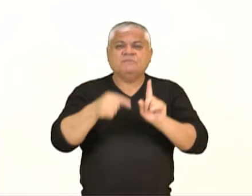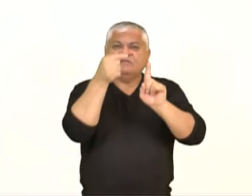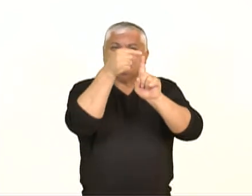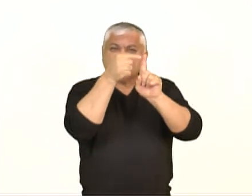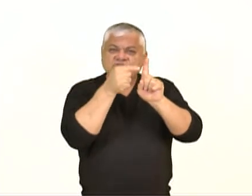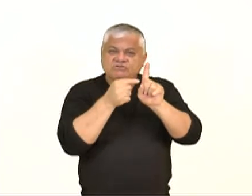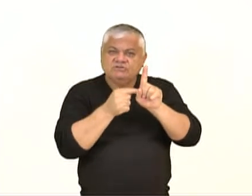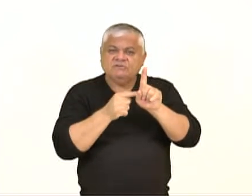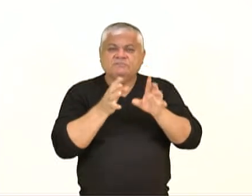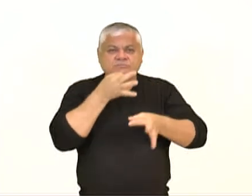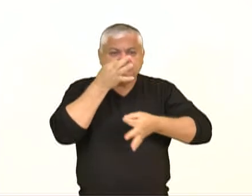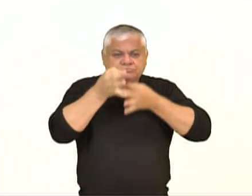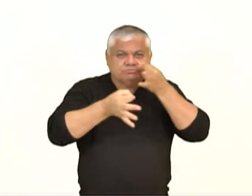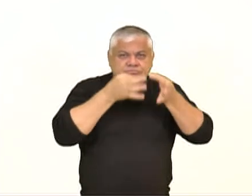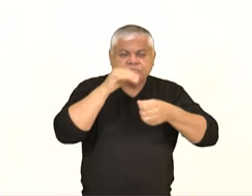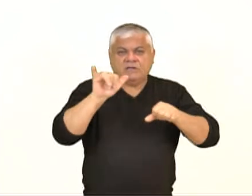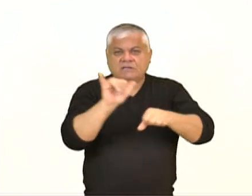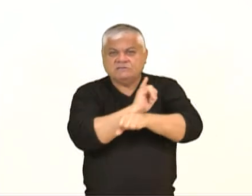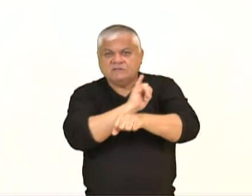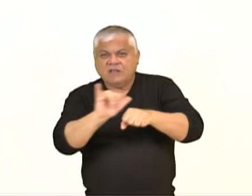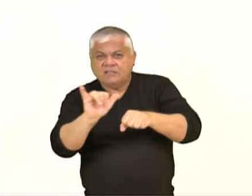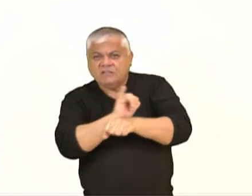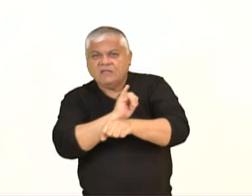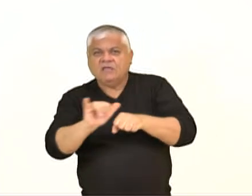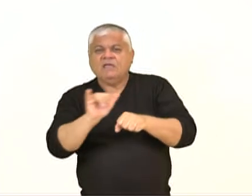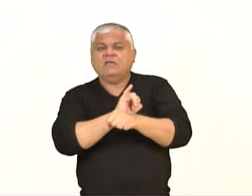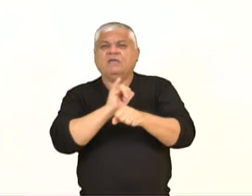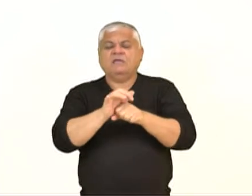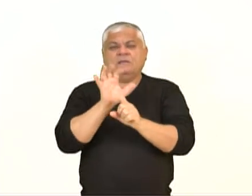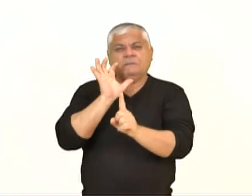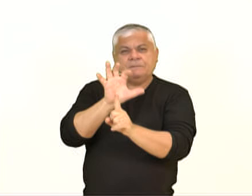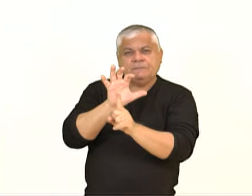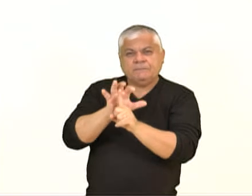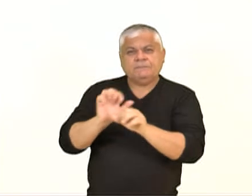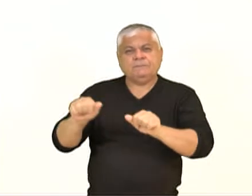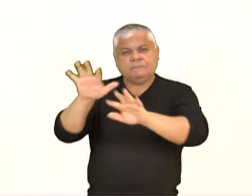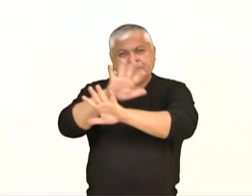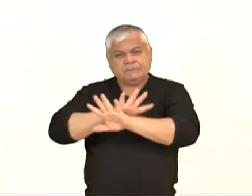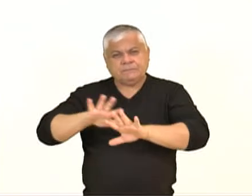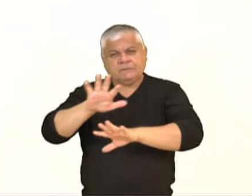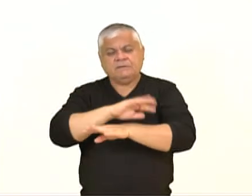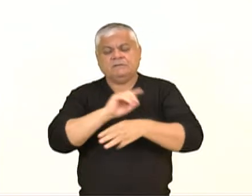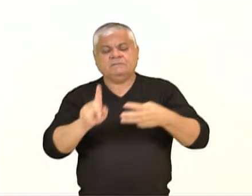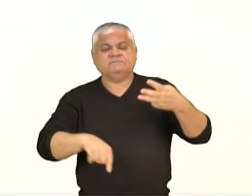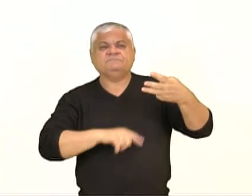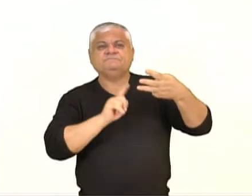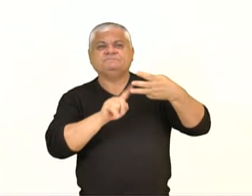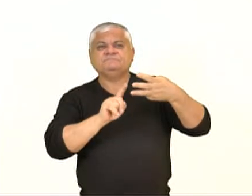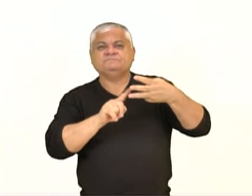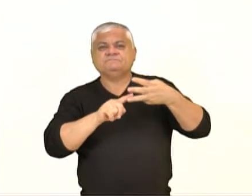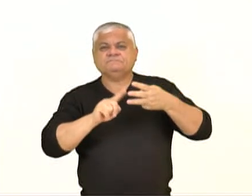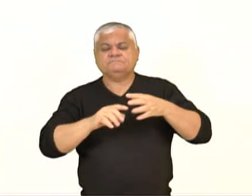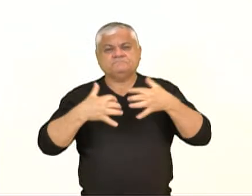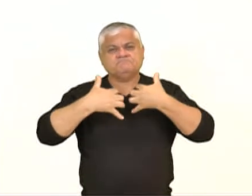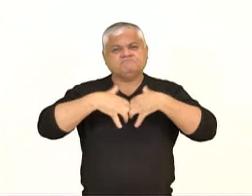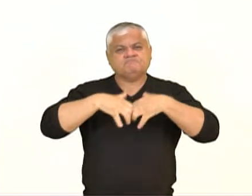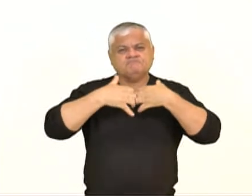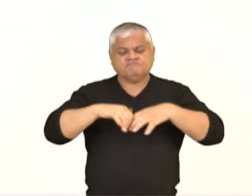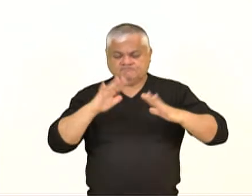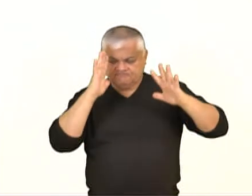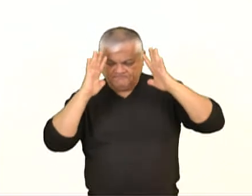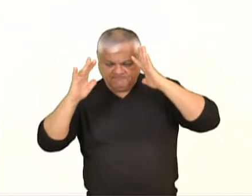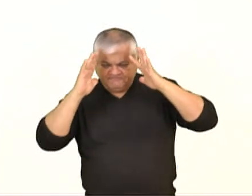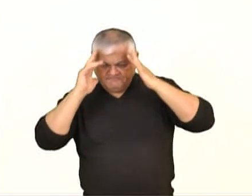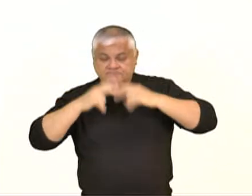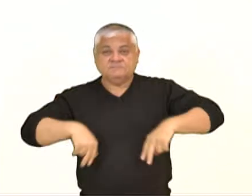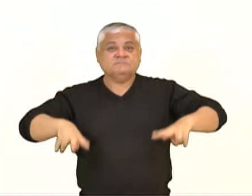argumentos utilizados e estratégias de interlocução num artigo de opinião e, finalmente, refletimos sobre a temática